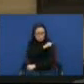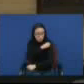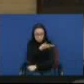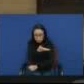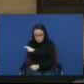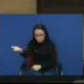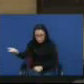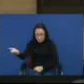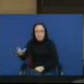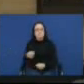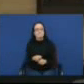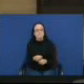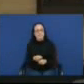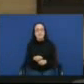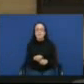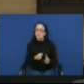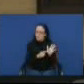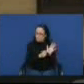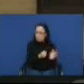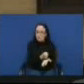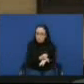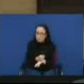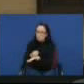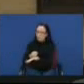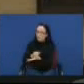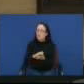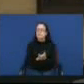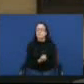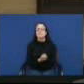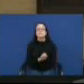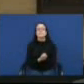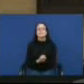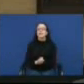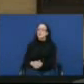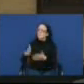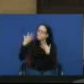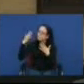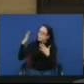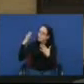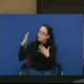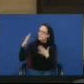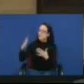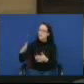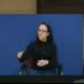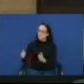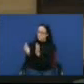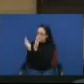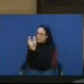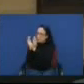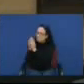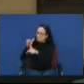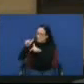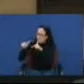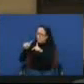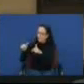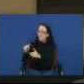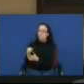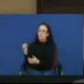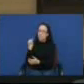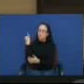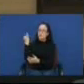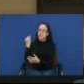ecoará. E este é o nosso desejo. Parabéns pela iniciativa e pela dedicação do seu trabalho.